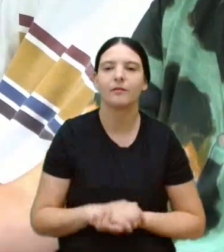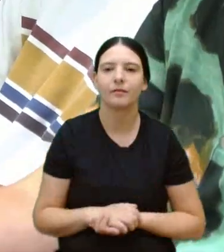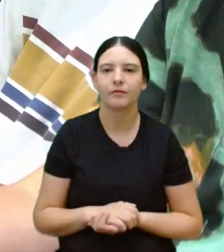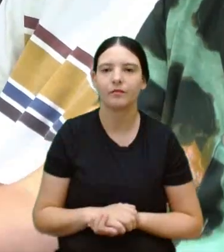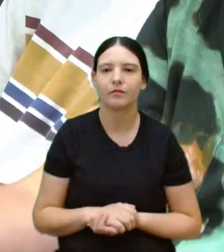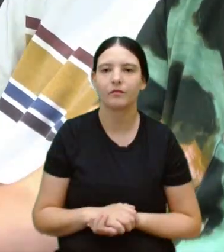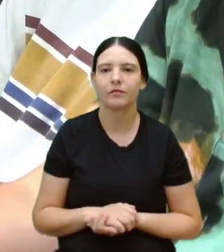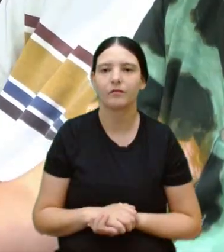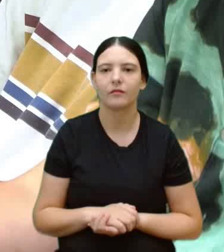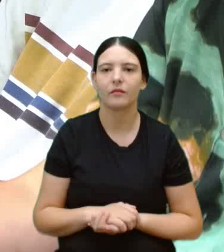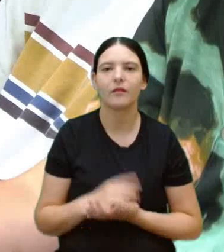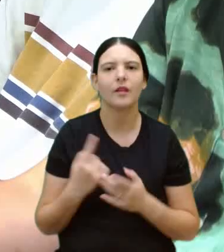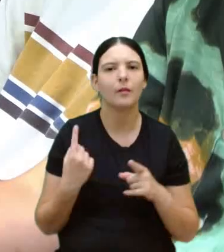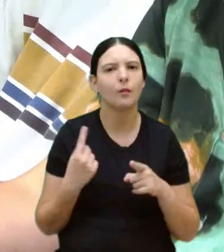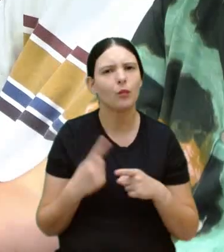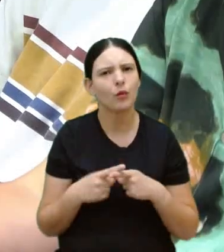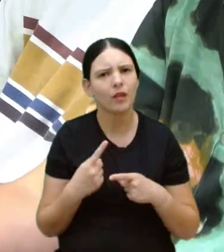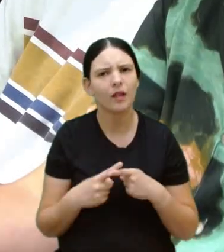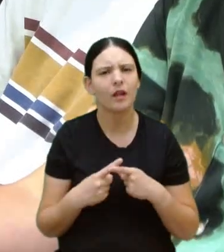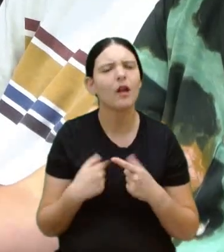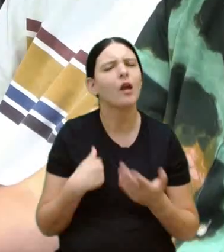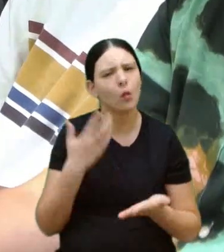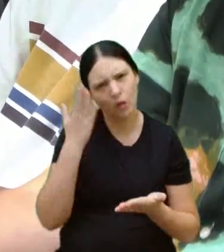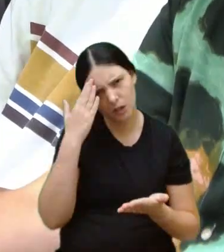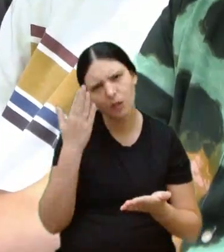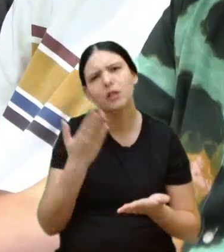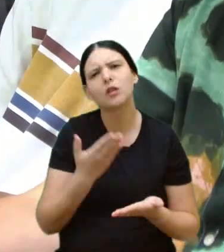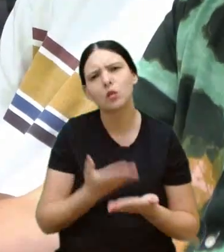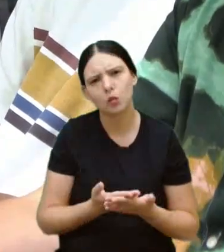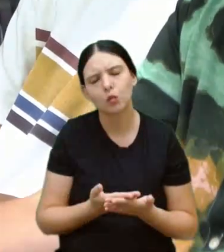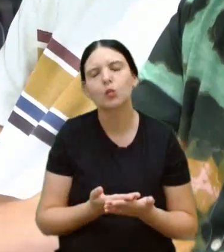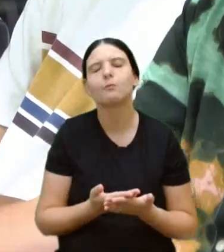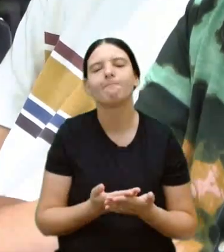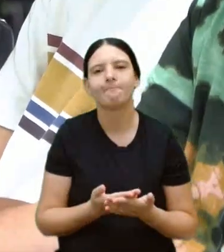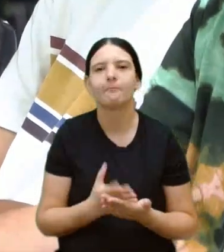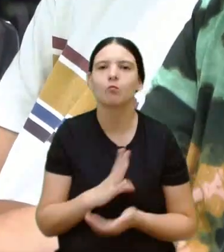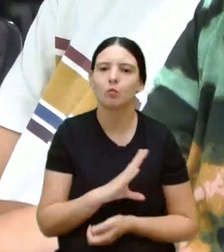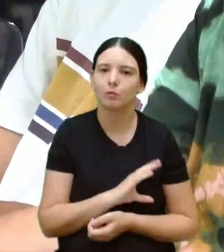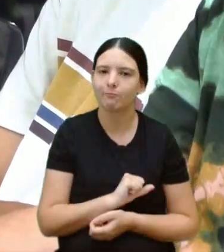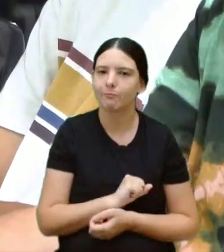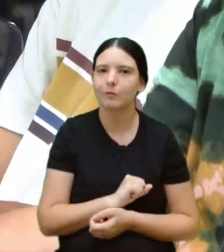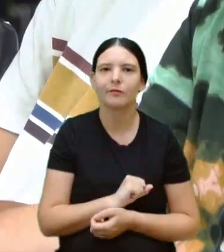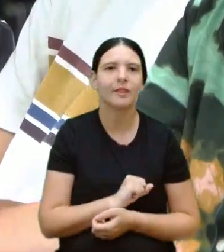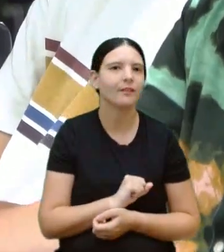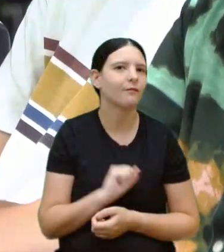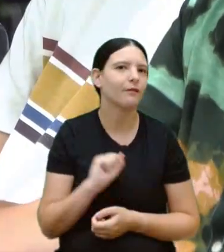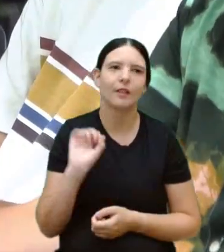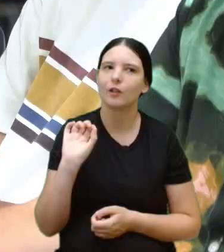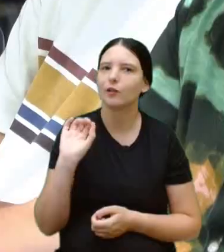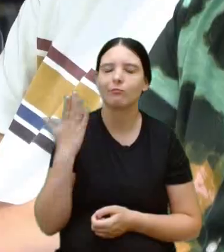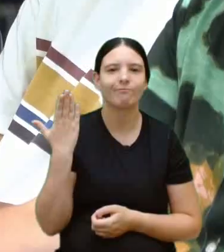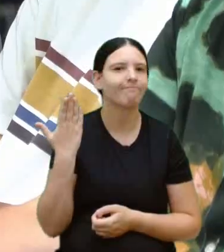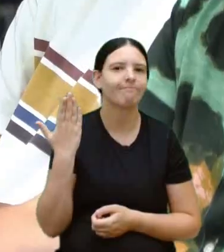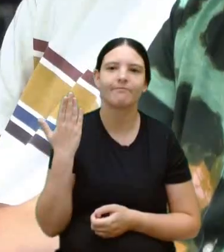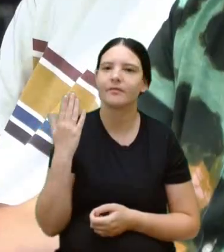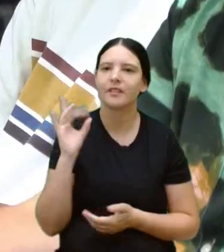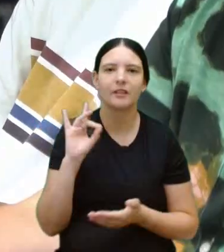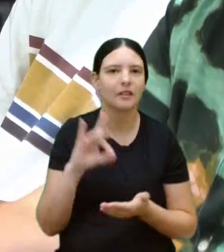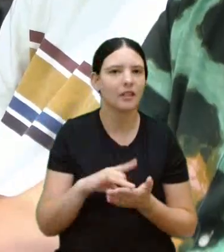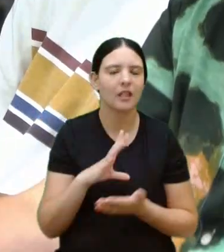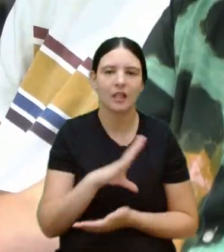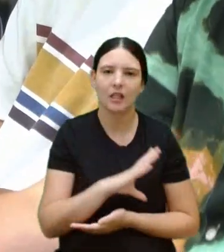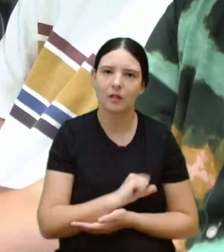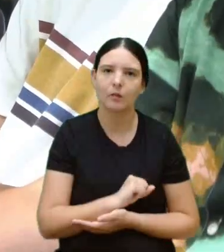porque é algo que eu acredito, que existem amores que não vão se realizar na questão afetiva, na questão